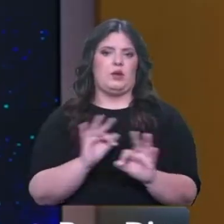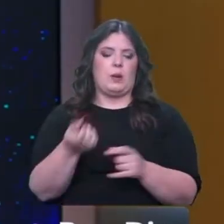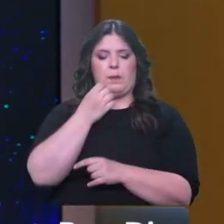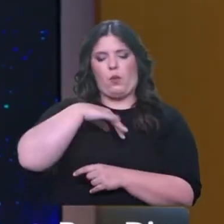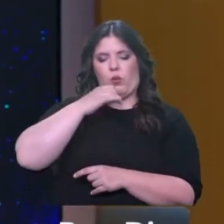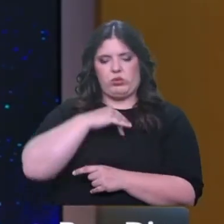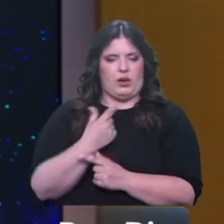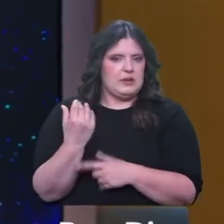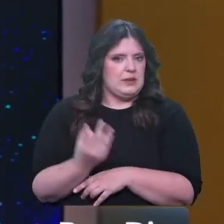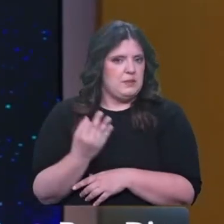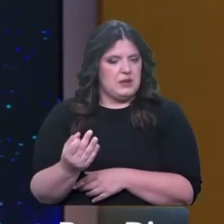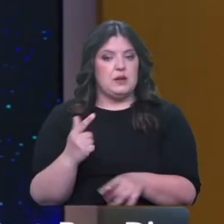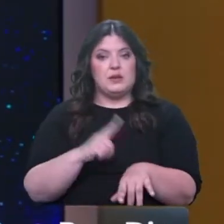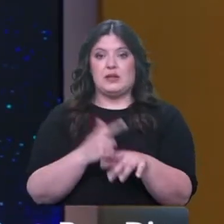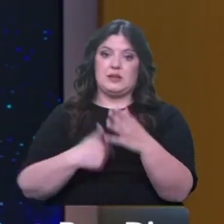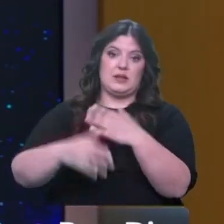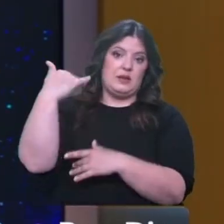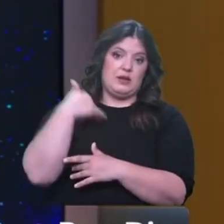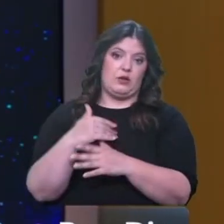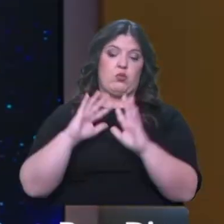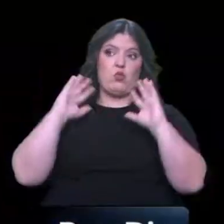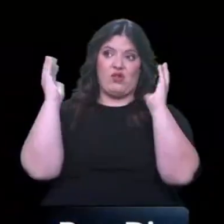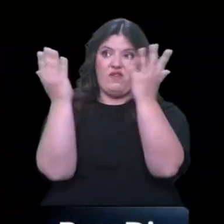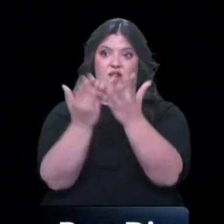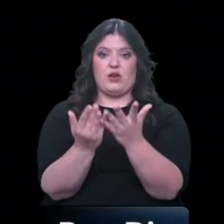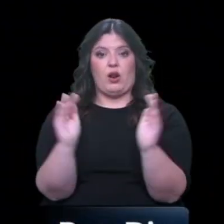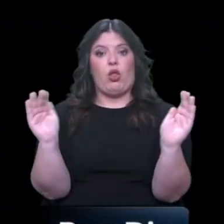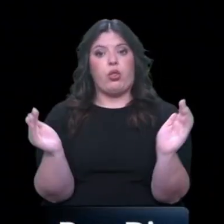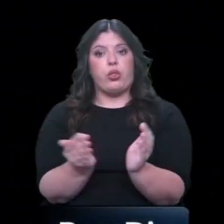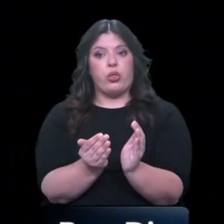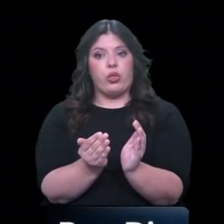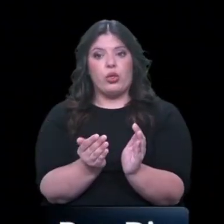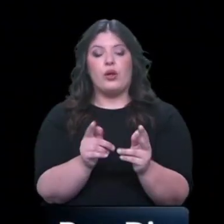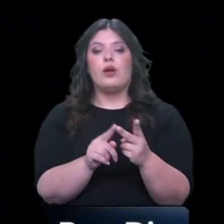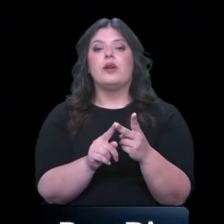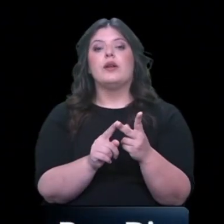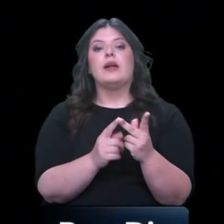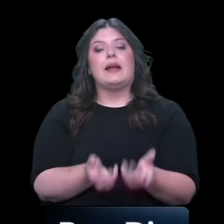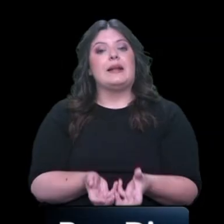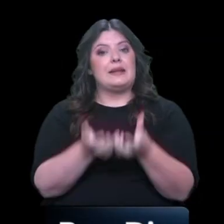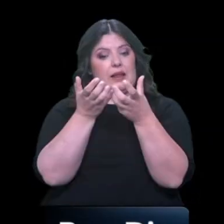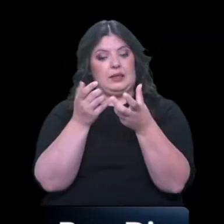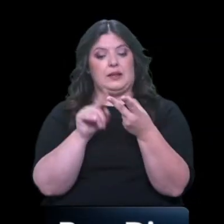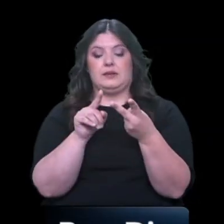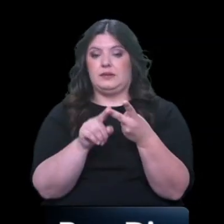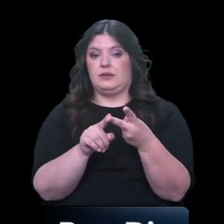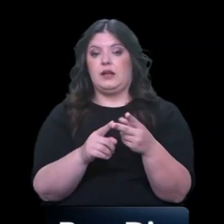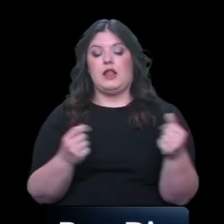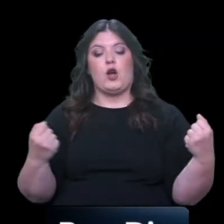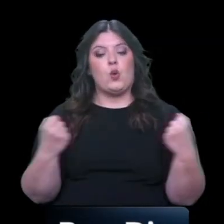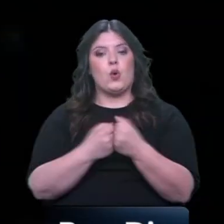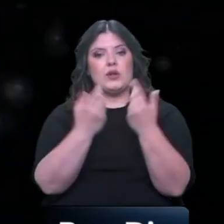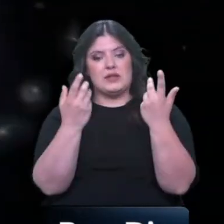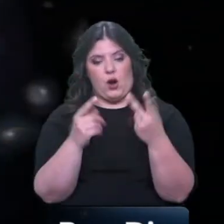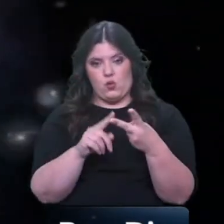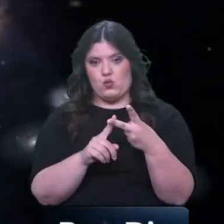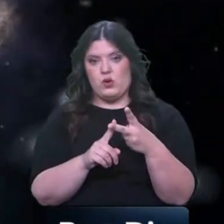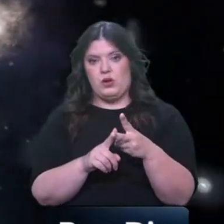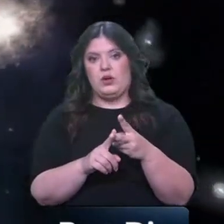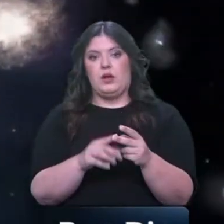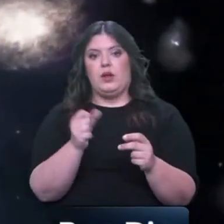contar. Neste tempo, o universo era muito mais pequeno, era muito mais quente e a colisão